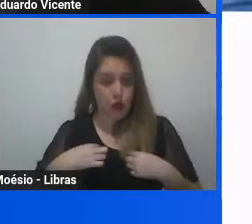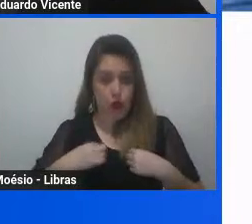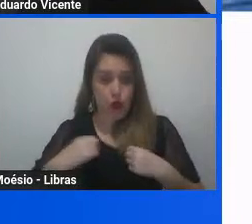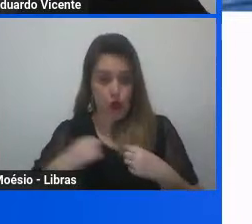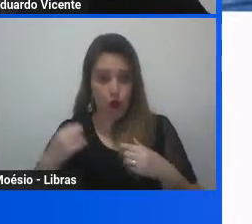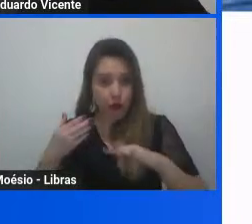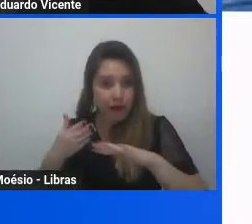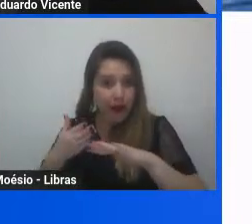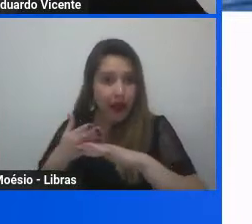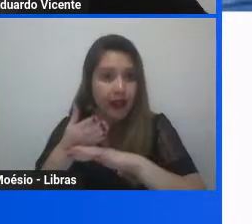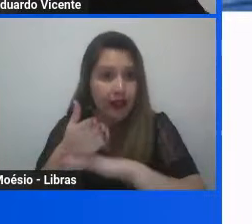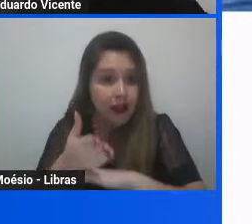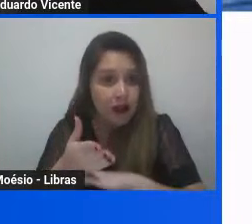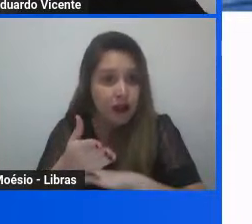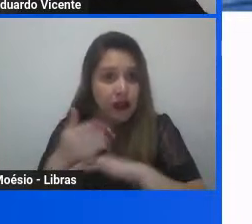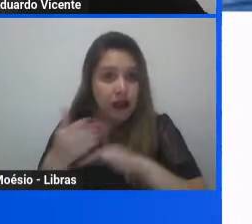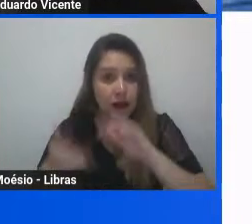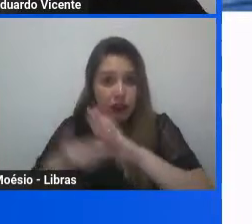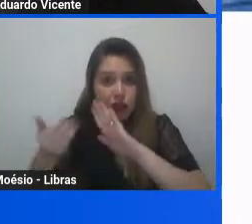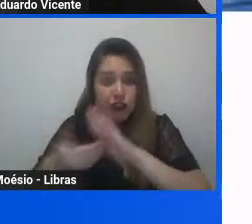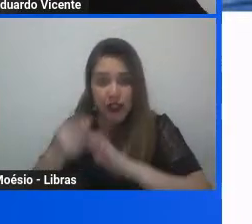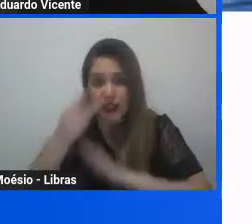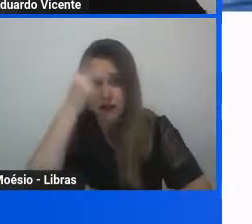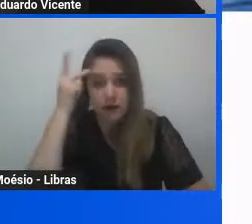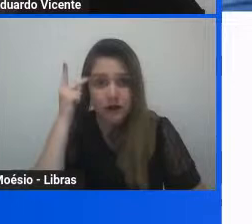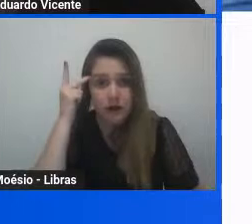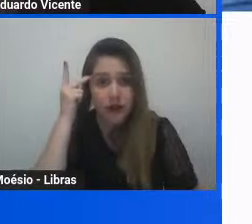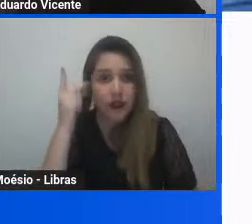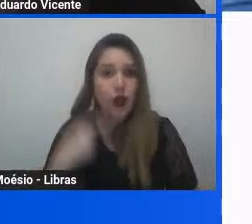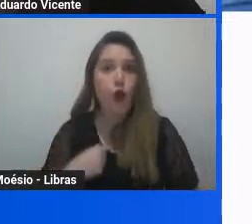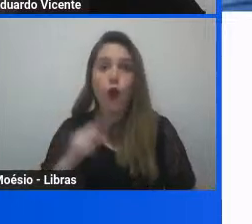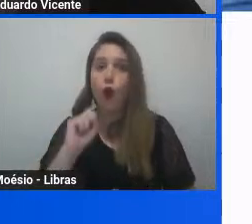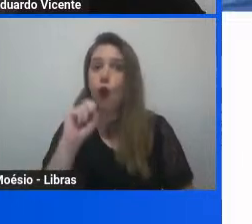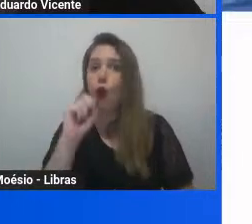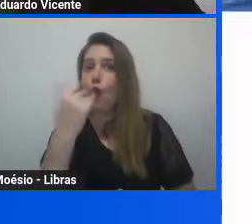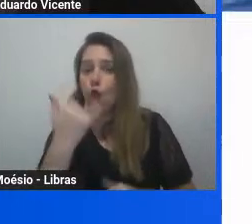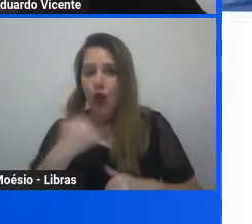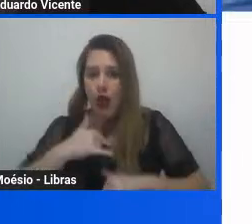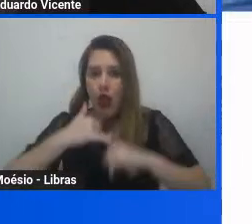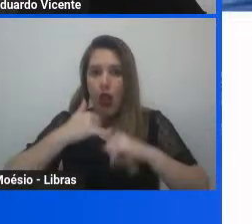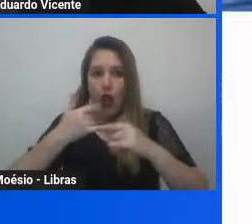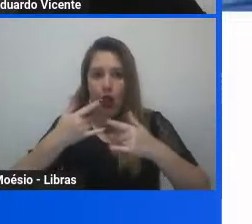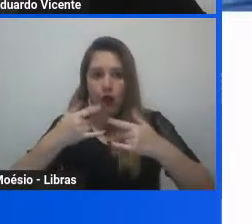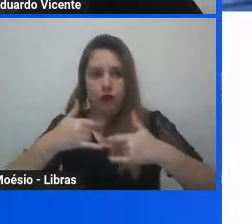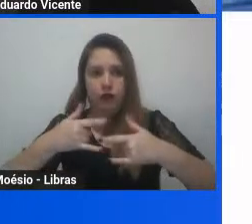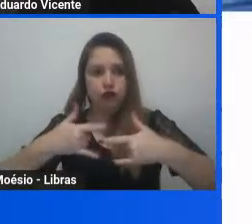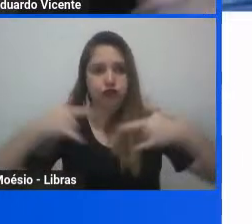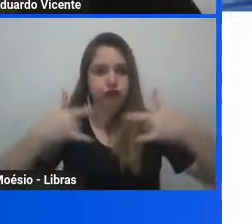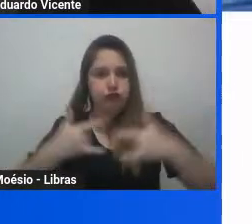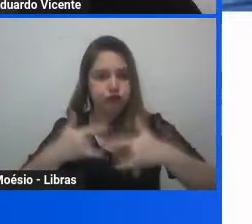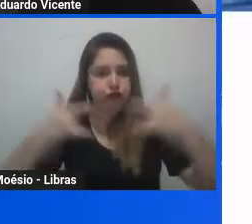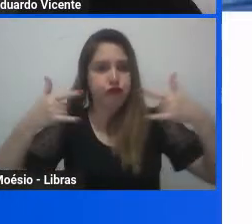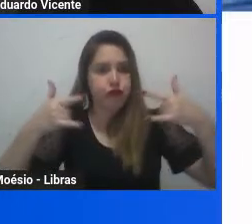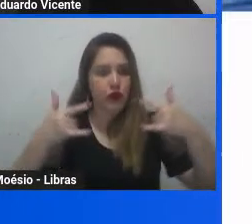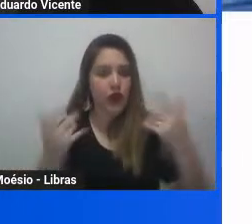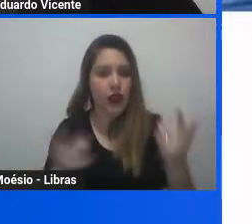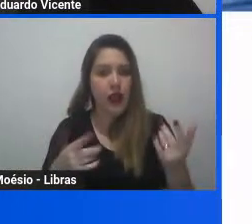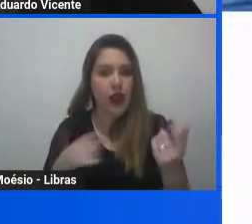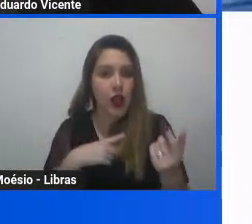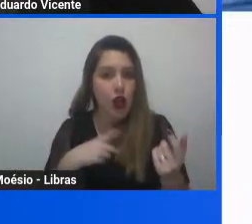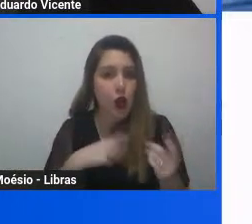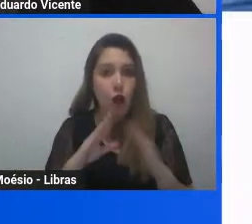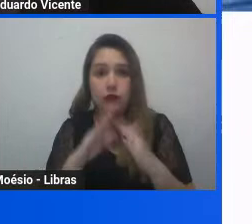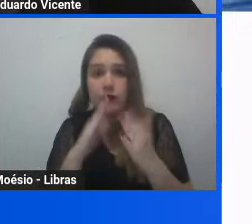entrar, para tirar a vítima? É uma corrente elétrica, um fio está caído na rua, no poste, no pátio da